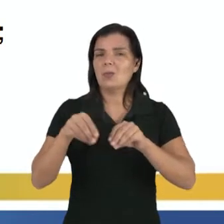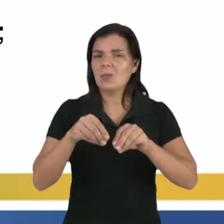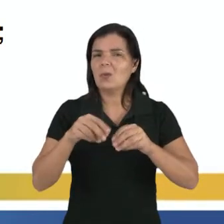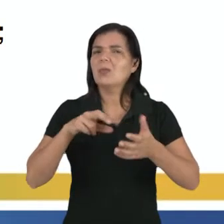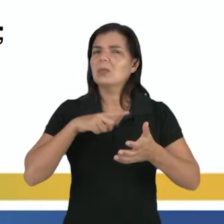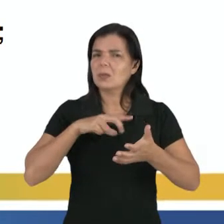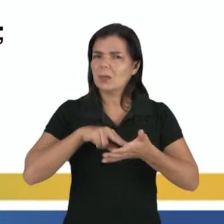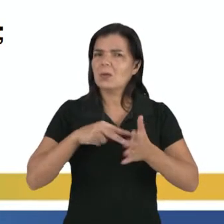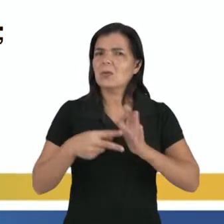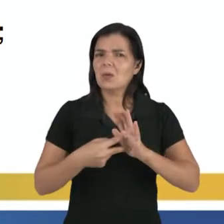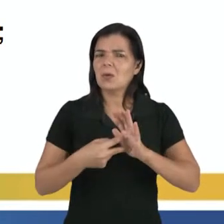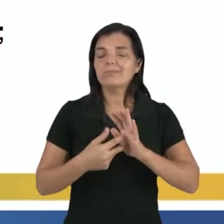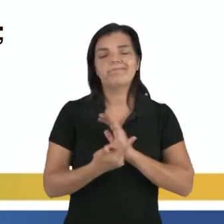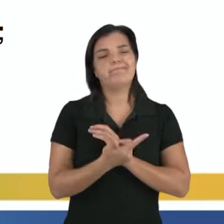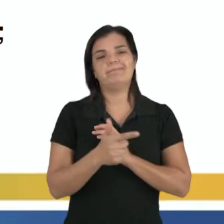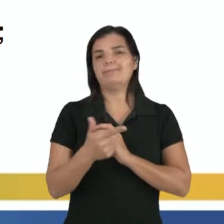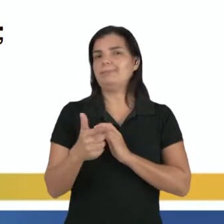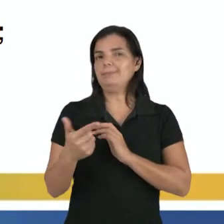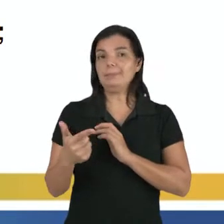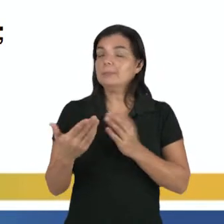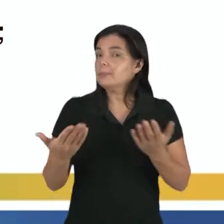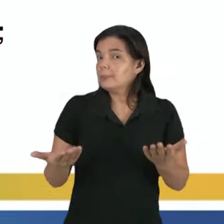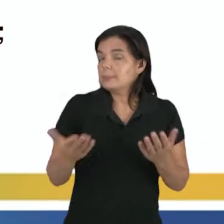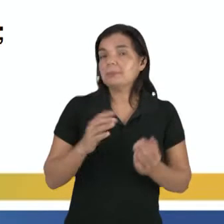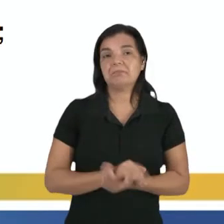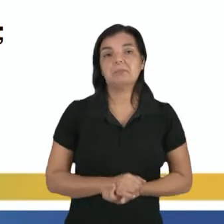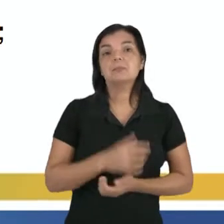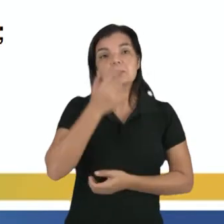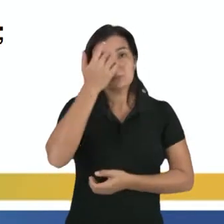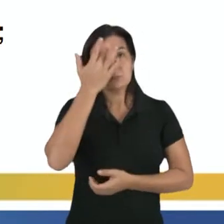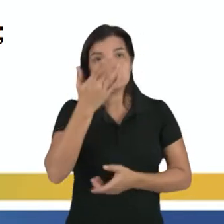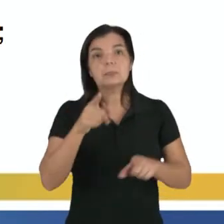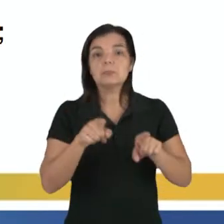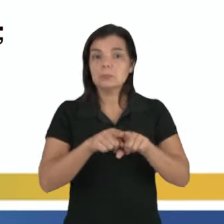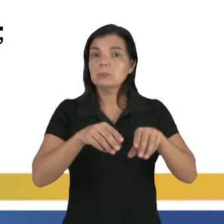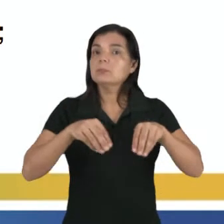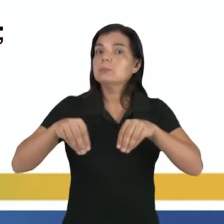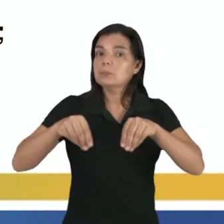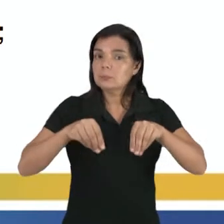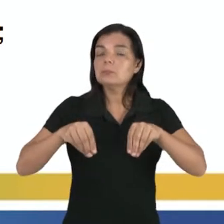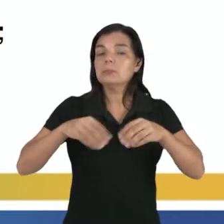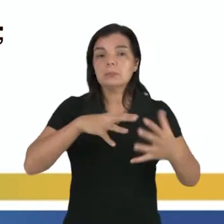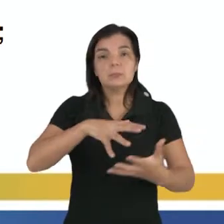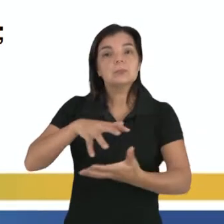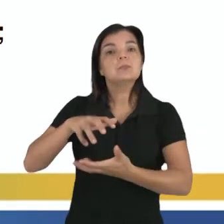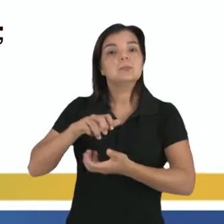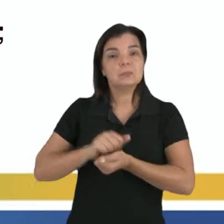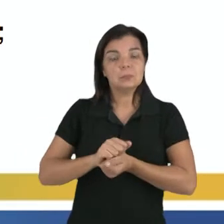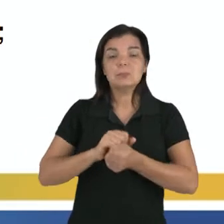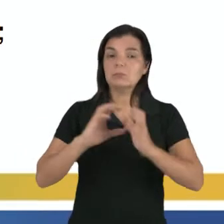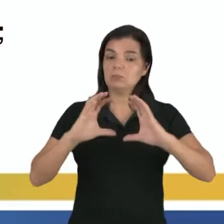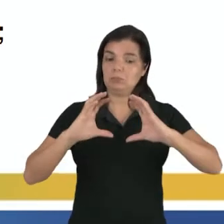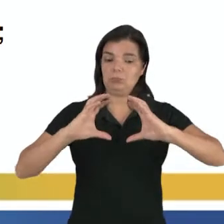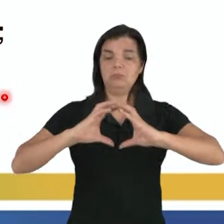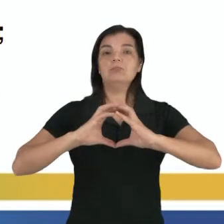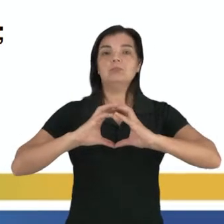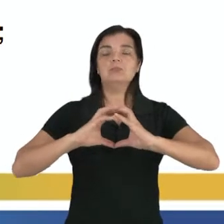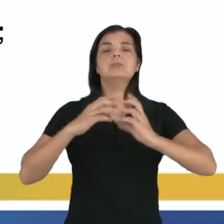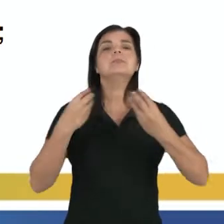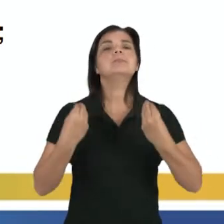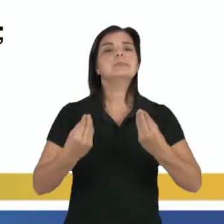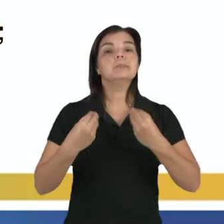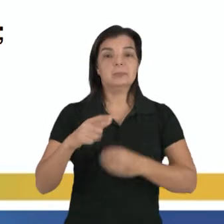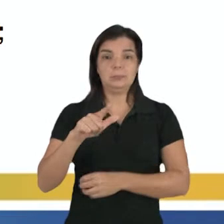Tem sentido? Não tem, né? Então não é mais fácil a gente dizer a Terra é redonda? Então é isso por que serve